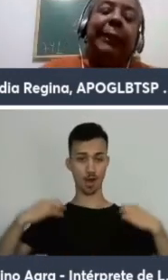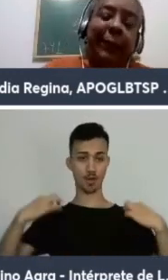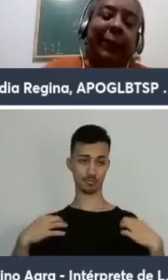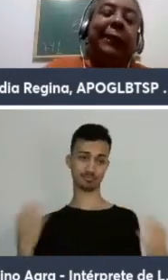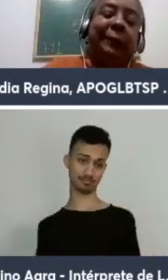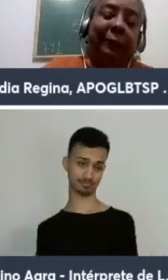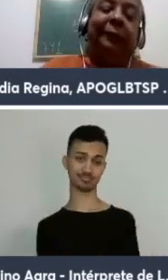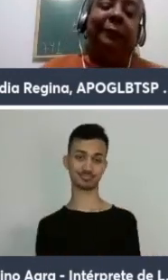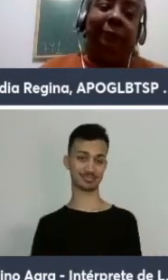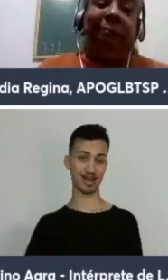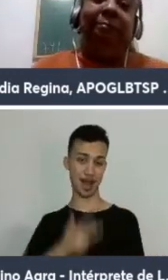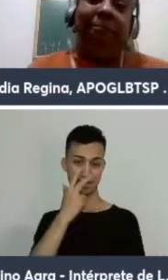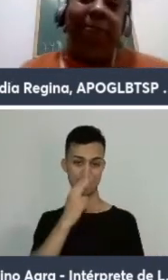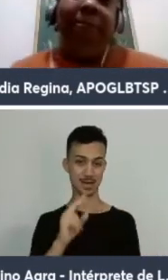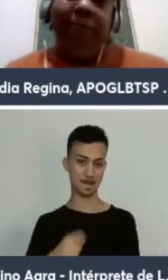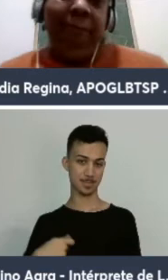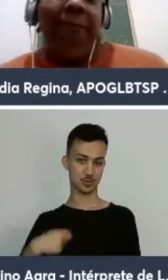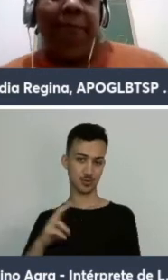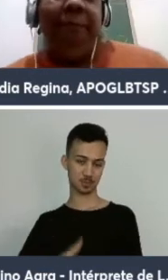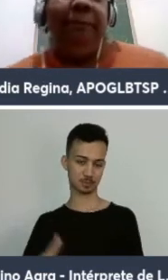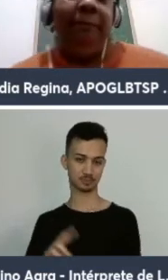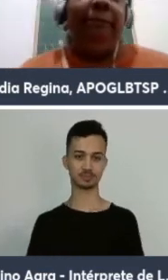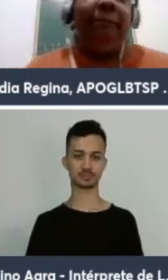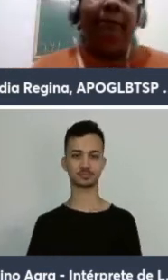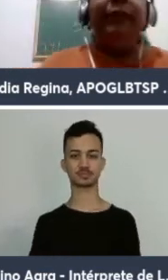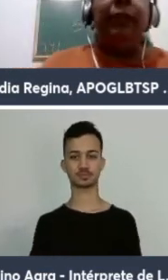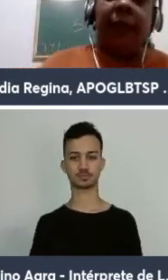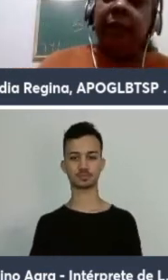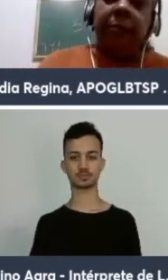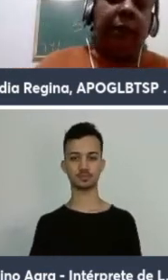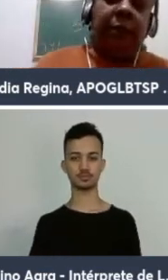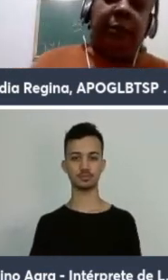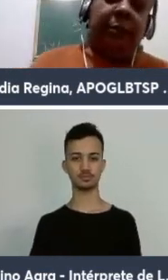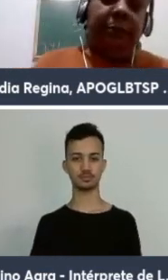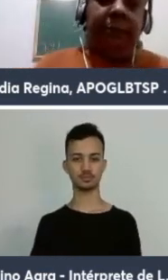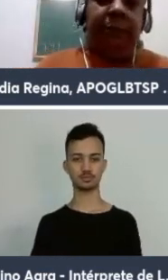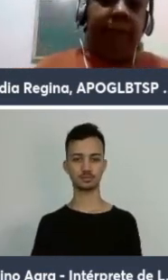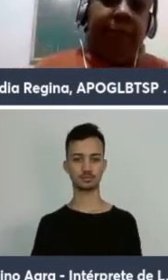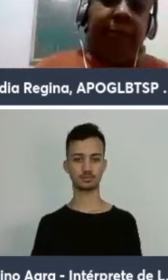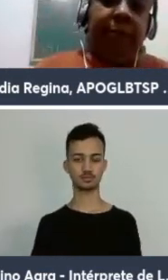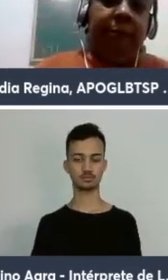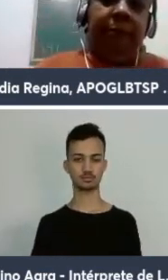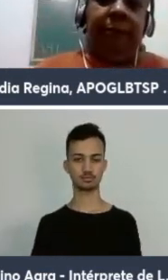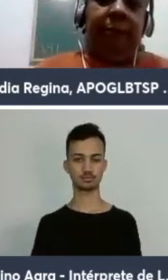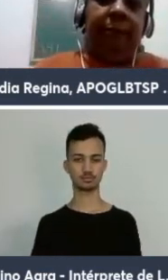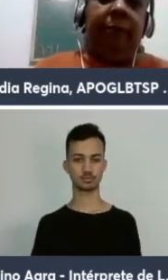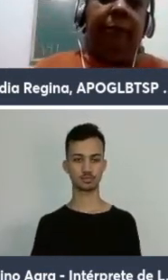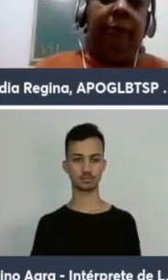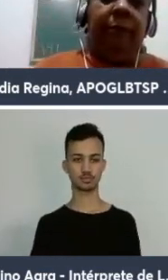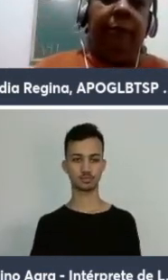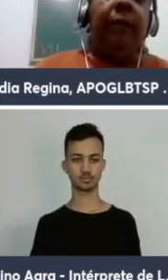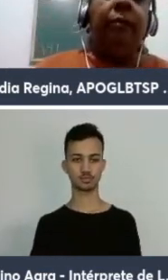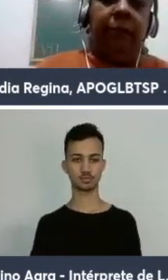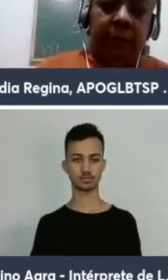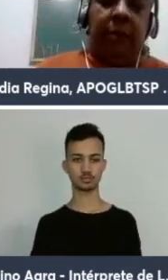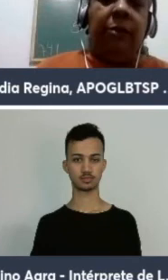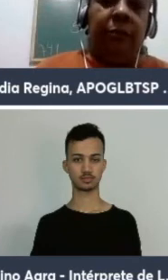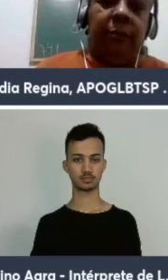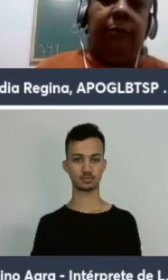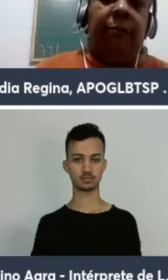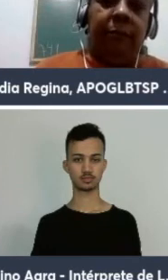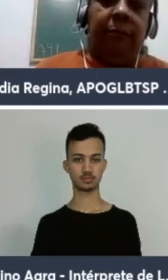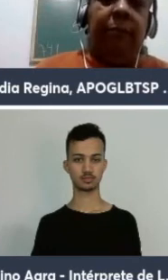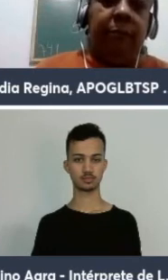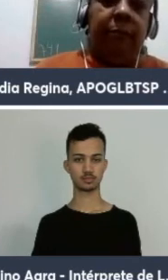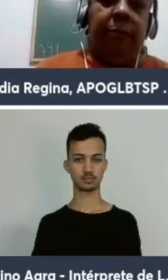E não é? Isso eu acho, isso é muito grave, é muito grave. Eu não sei para onde que isso